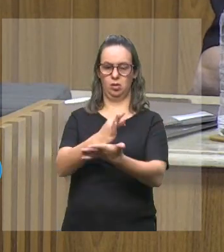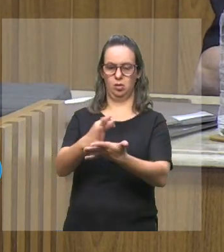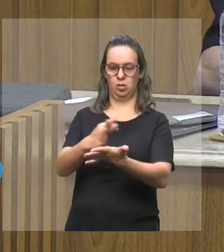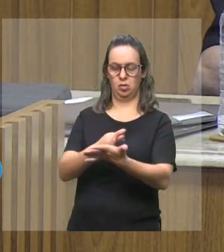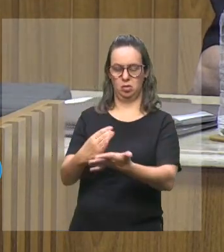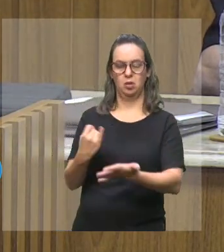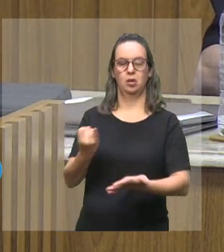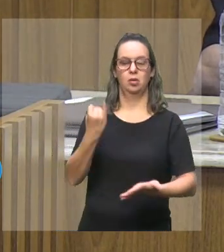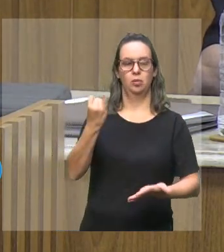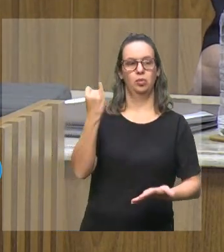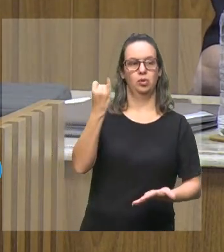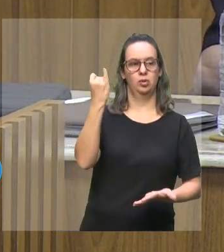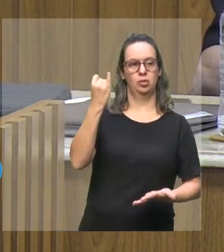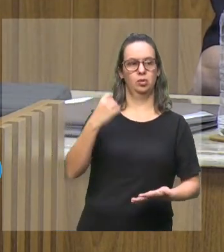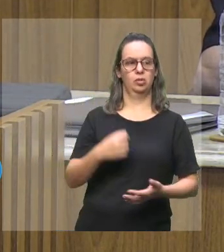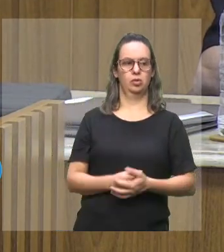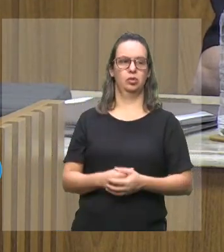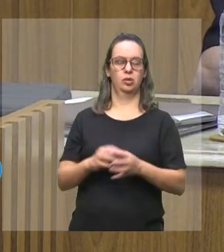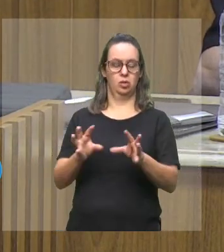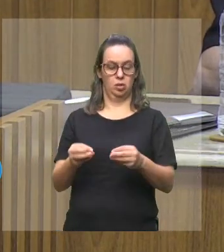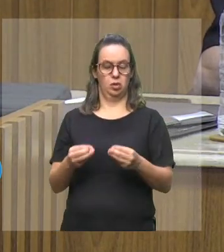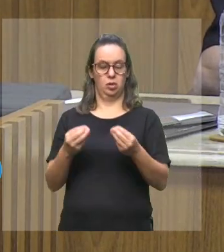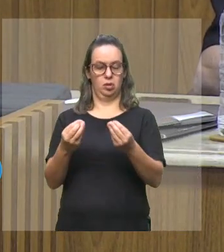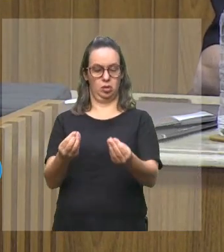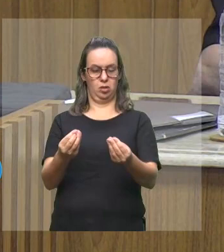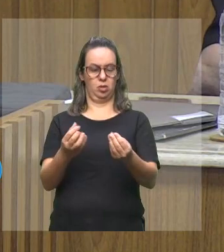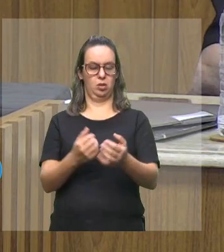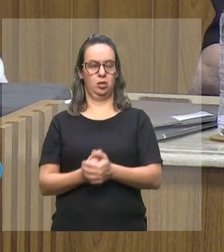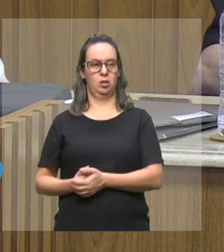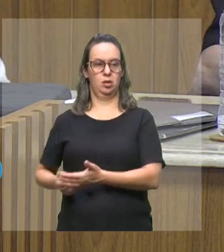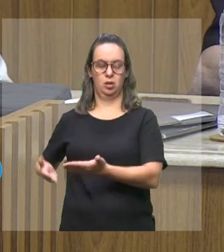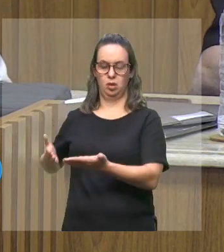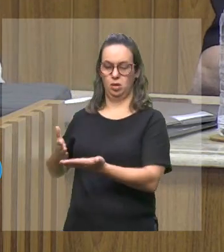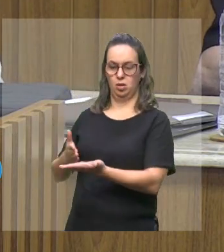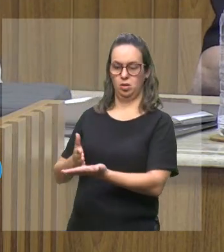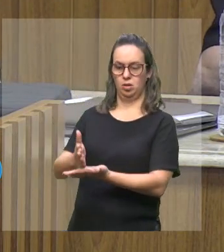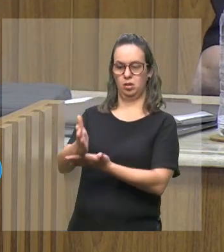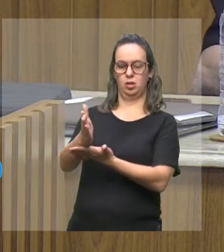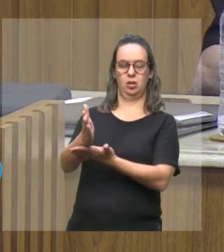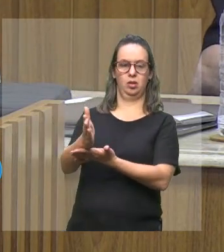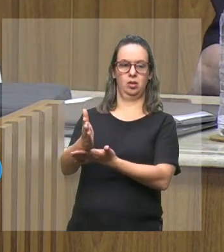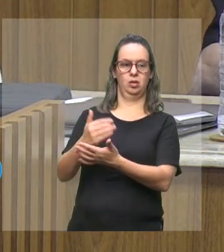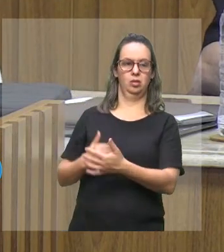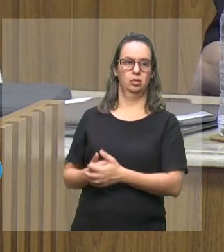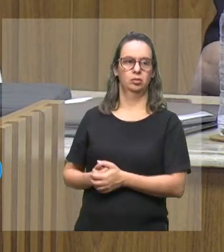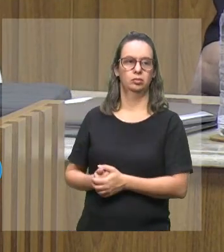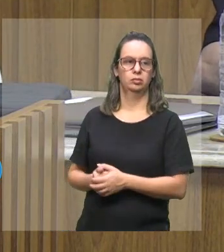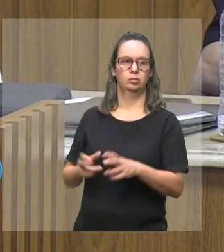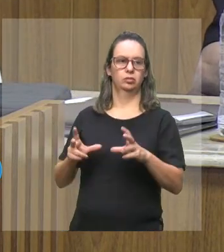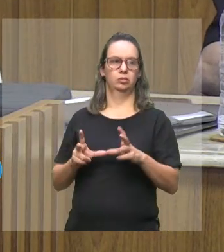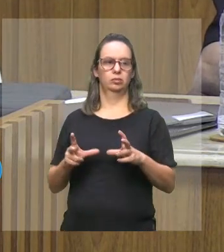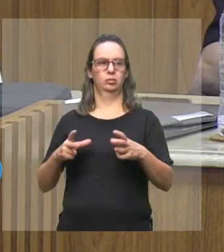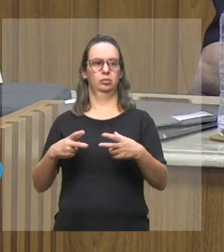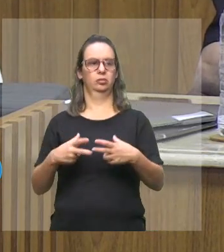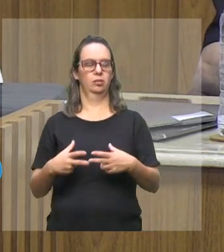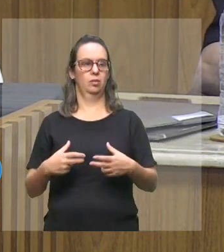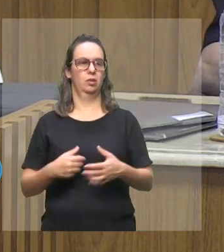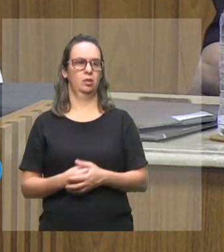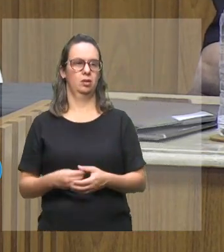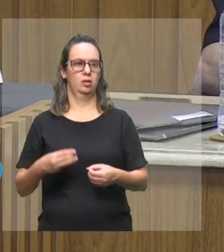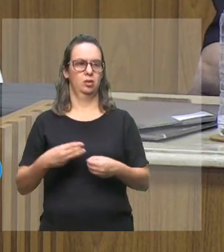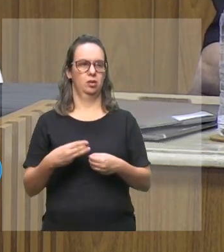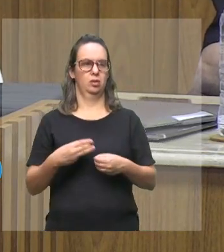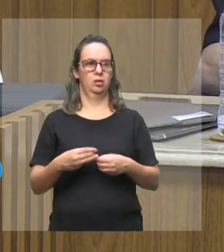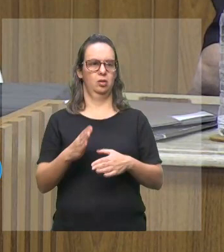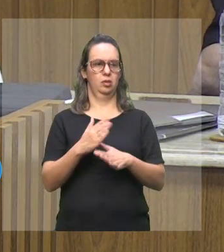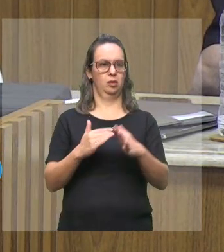importância, que assegura aí a participação da Câmara Municipal em todo esse